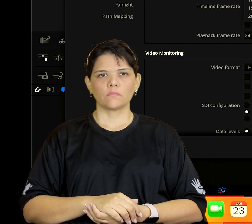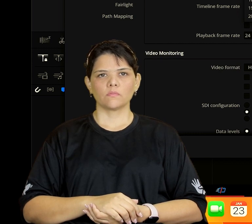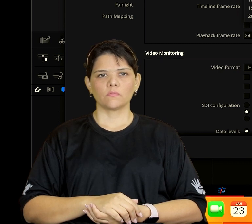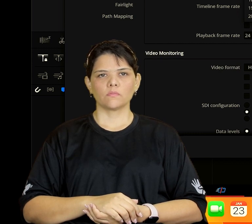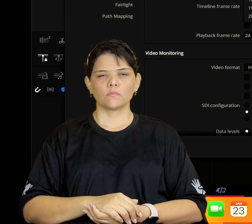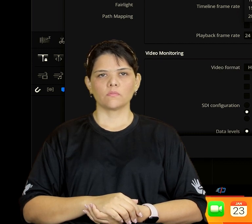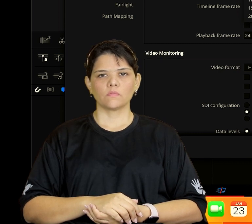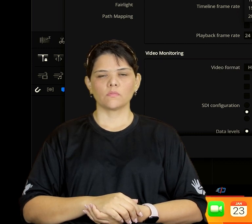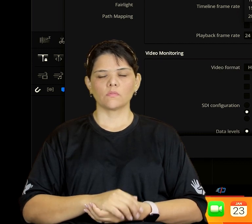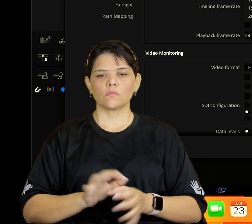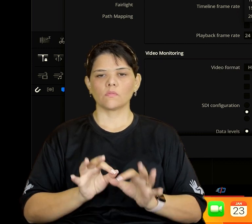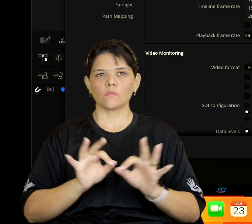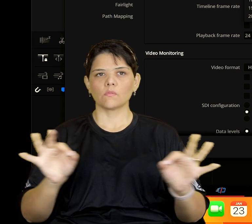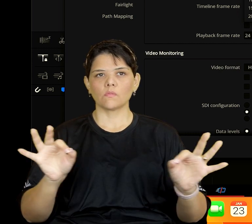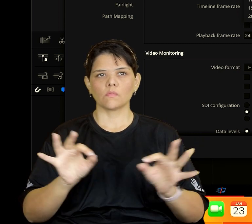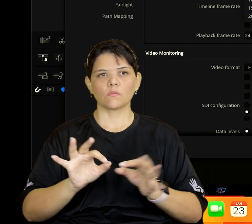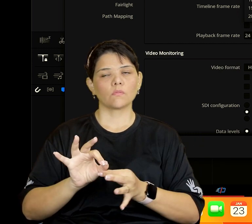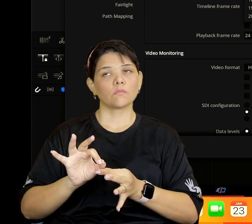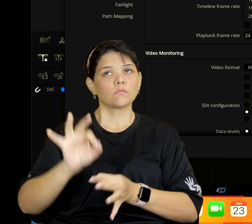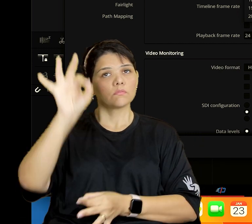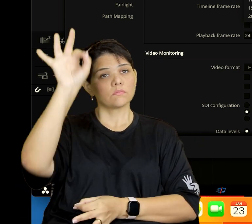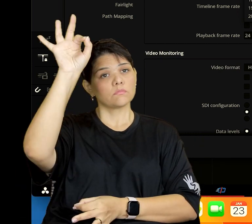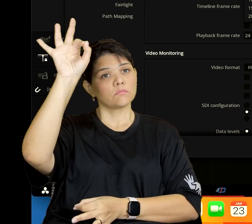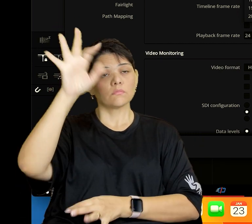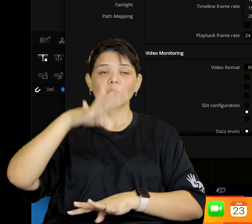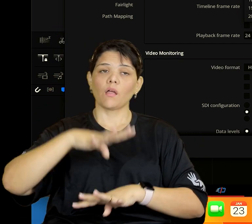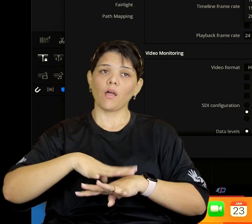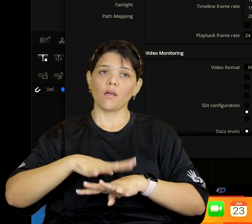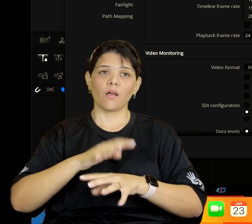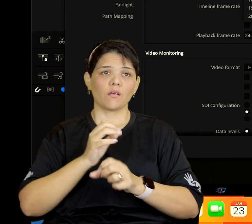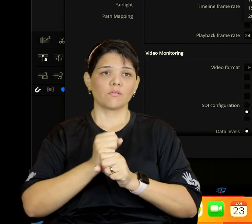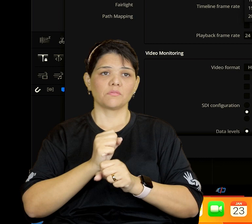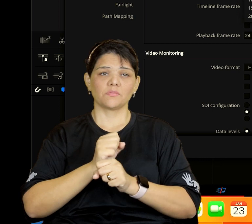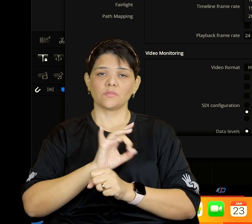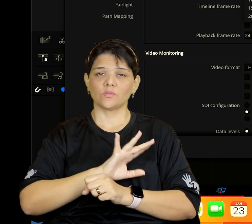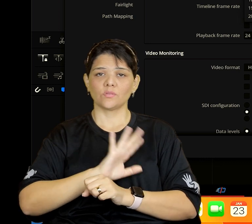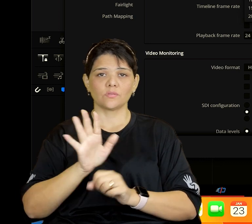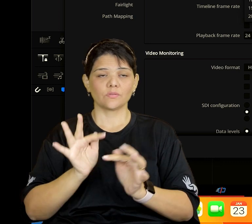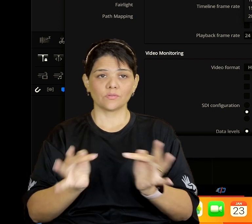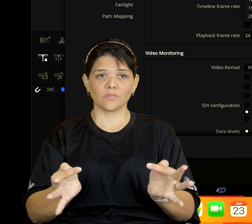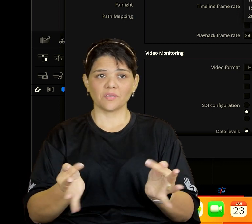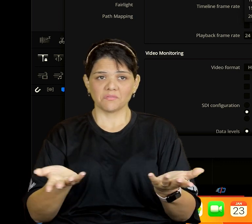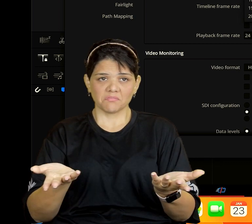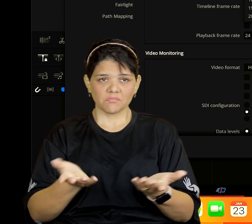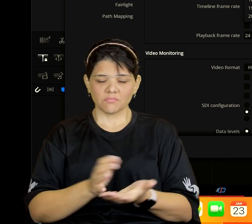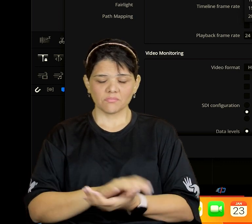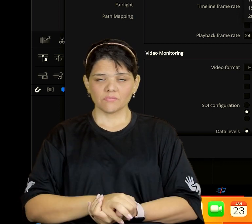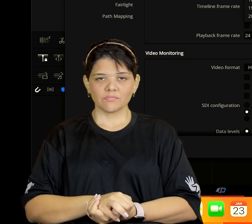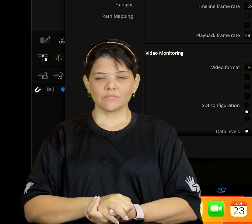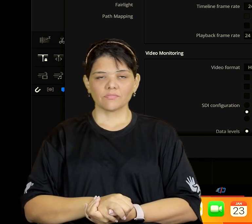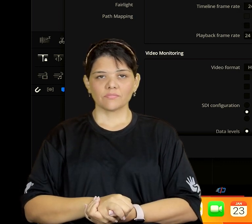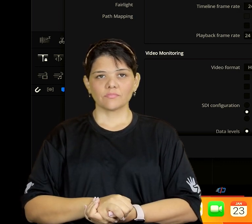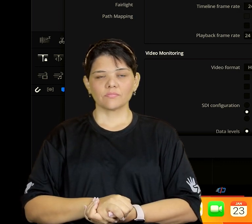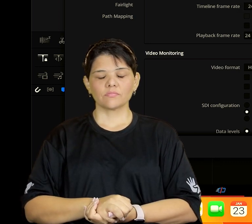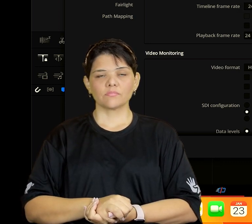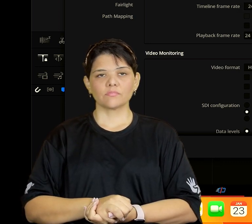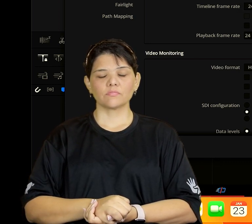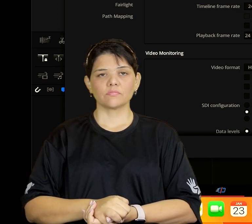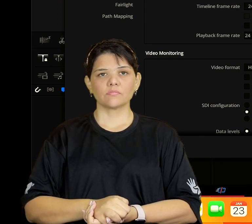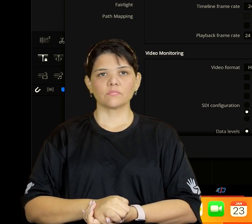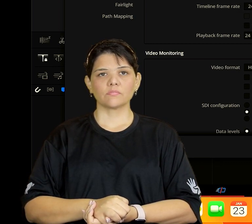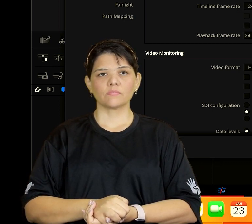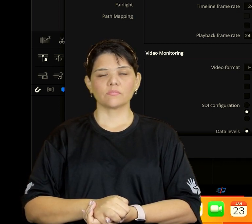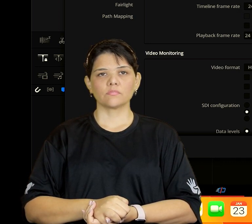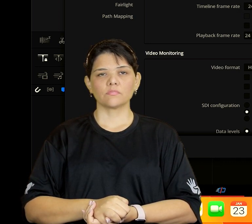altura e largura mesmo, não tem muito pra onde correr, é a matemática na vida. Tranquilo? Então tá. Quadros